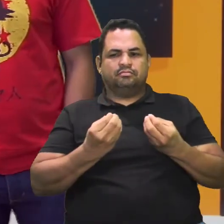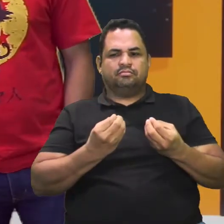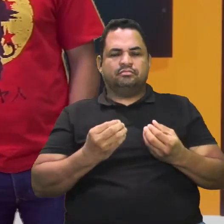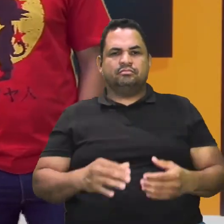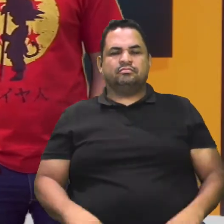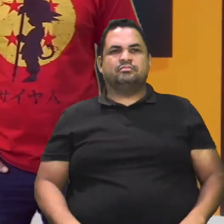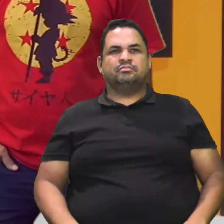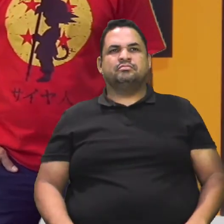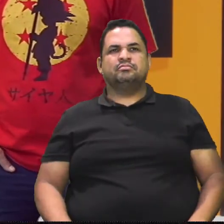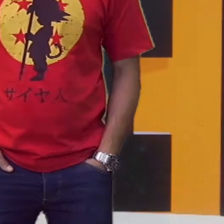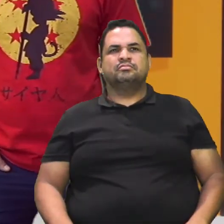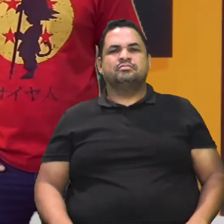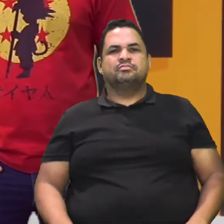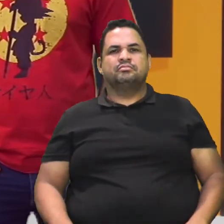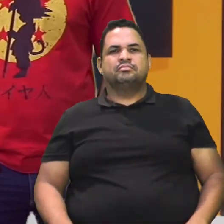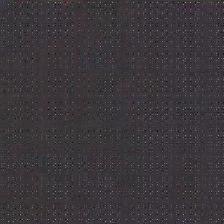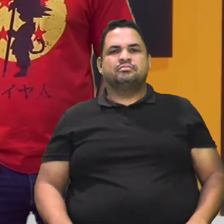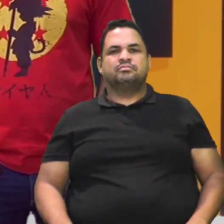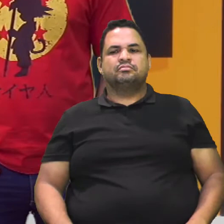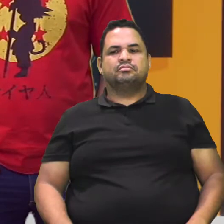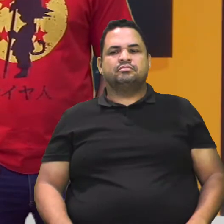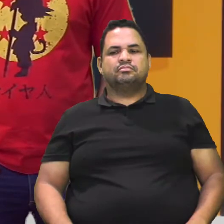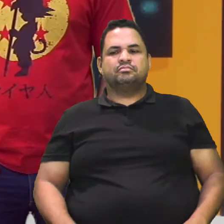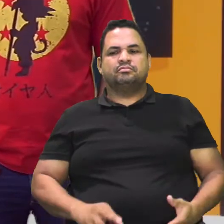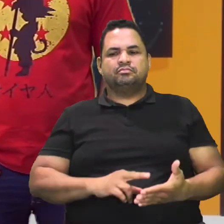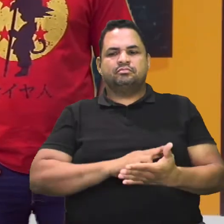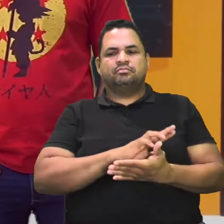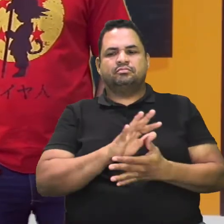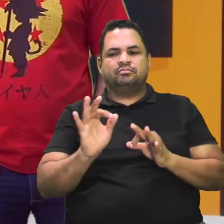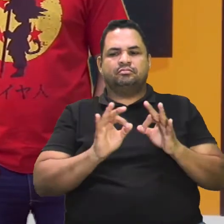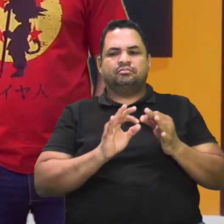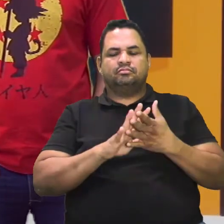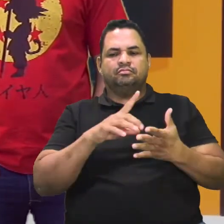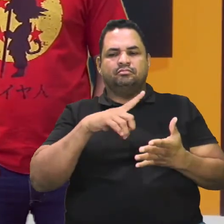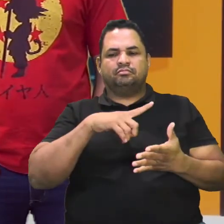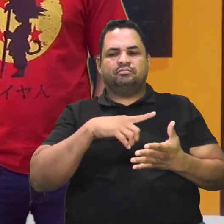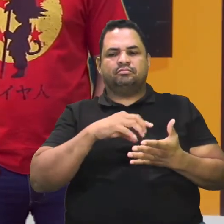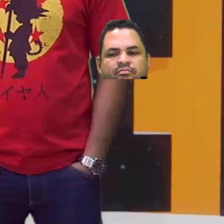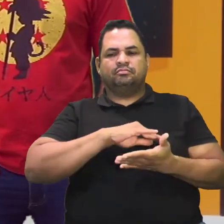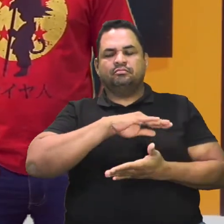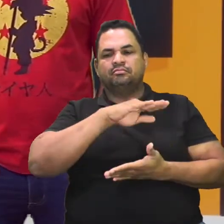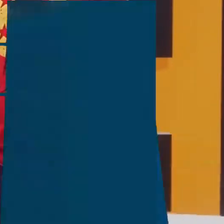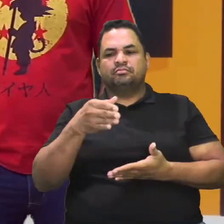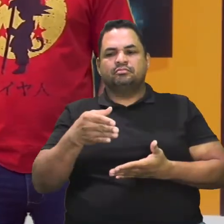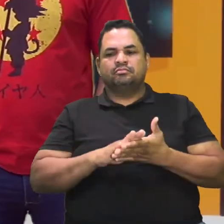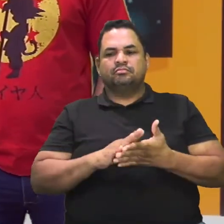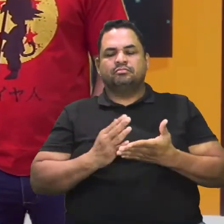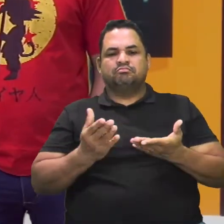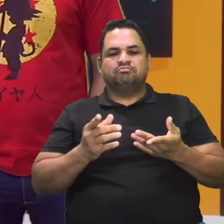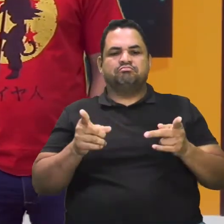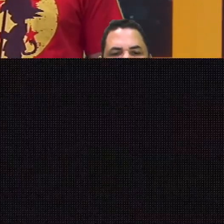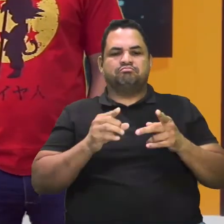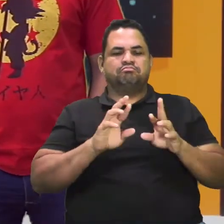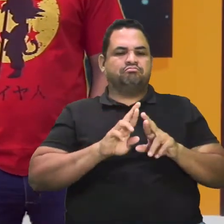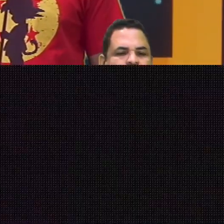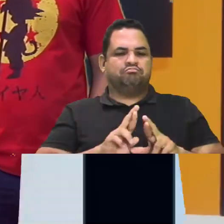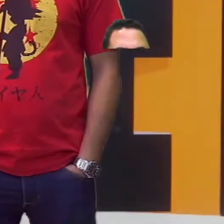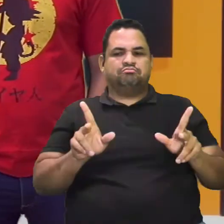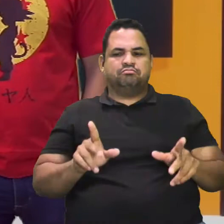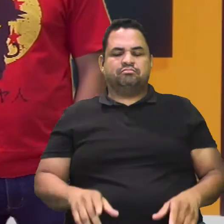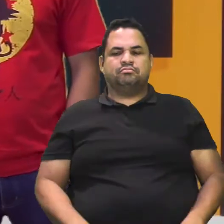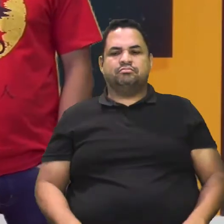um plano seccionando um cone, de várias maneiras a gente pode obter parábolas de tamanhos diferentes, enfim,